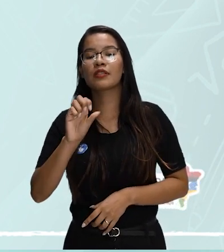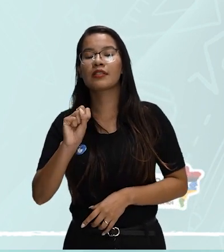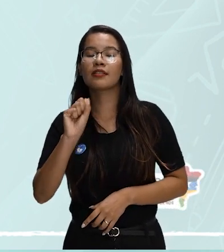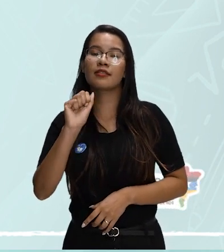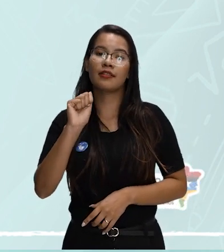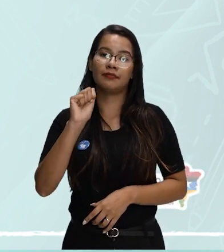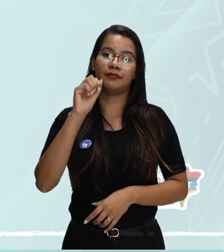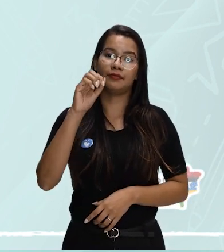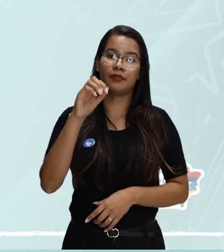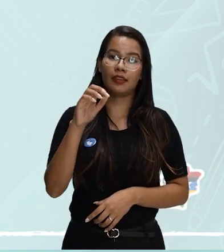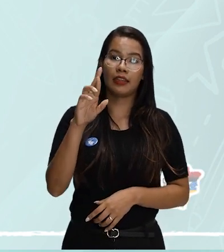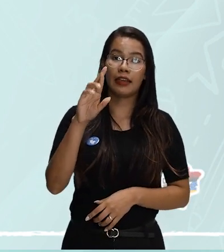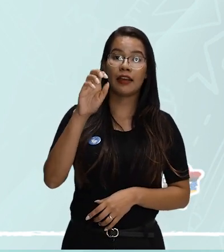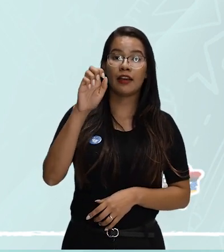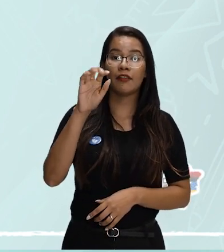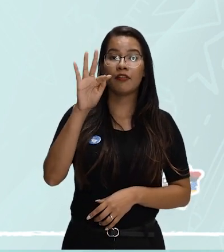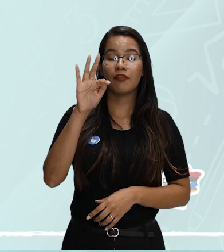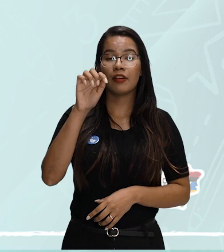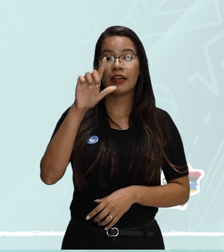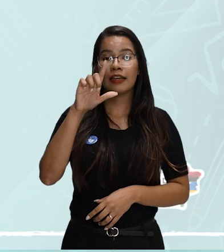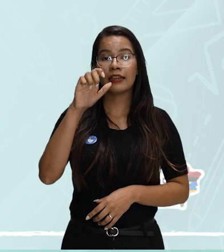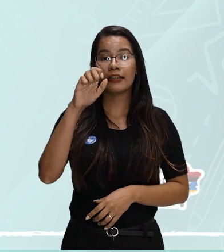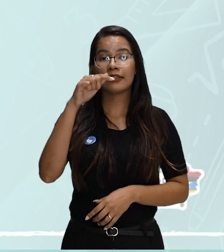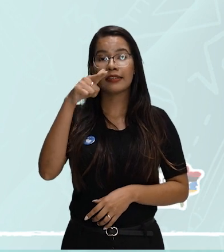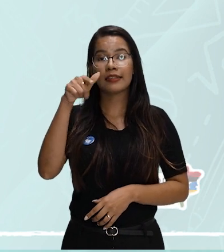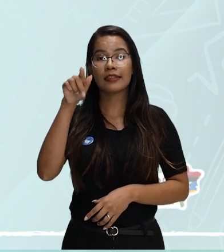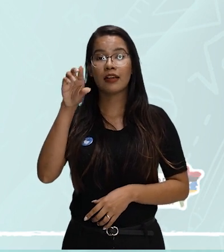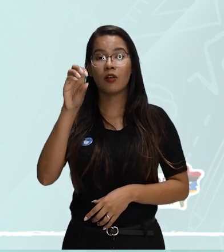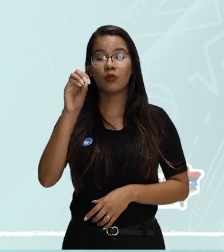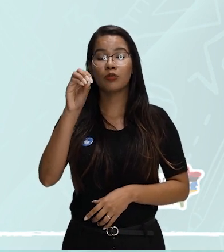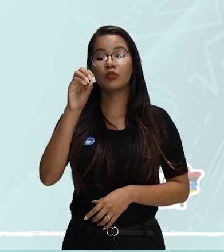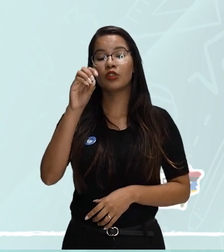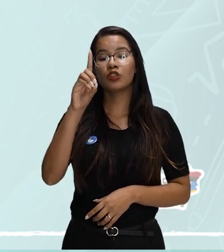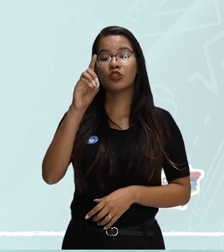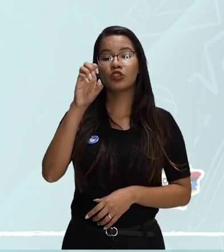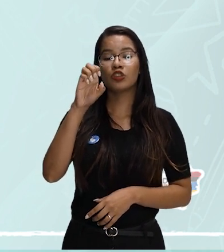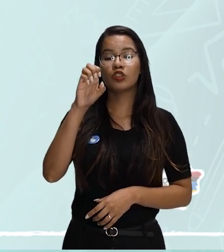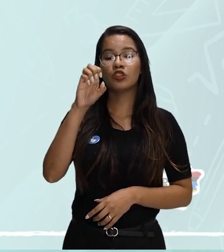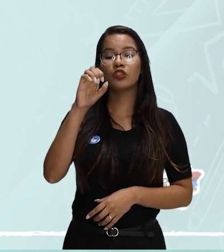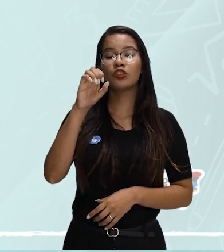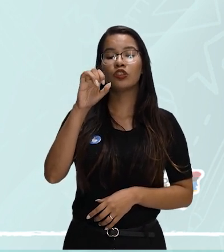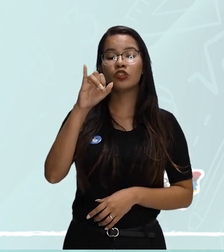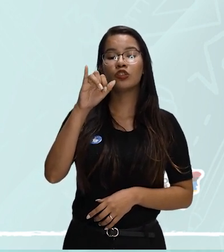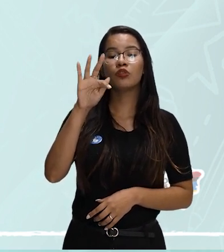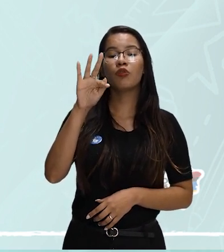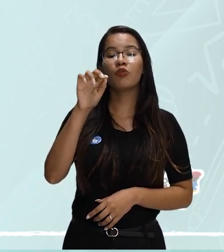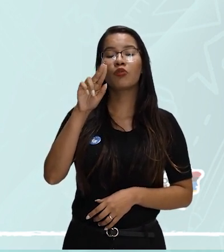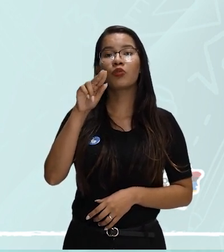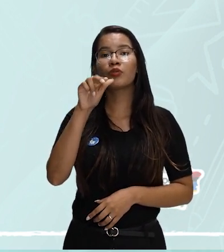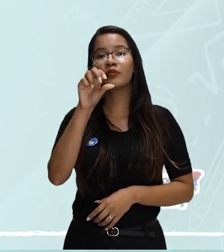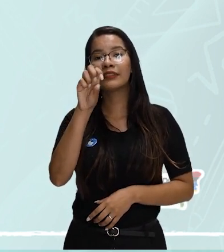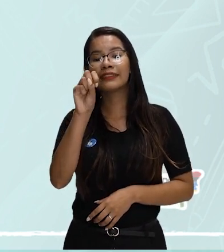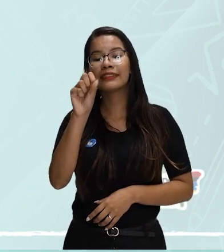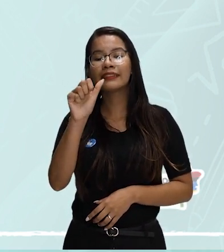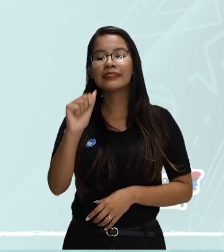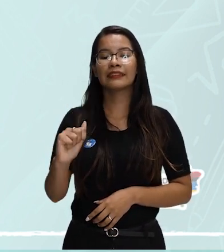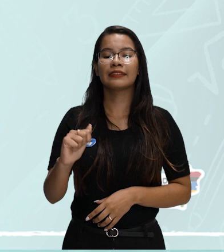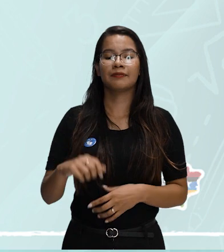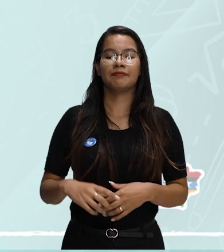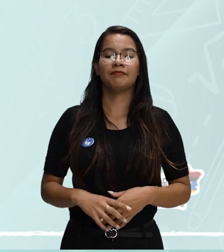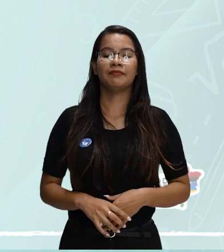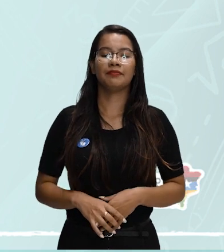ok? Isso serve para qualquer superfície que não seja lisa e polida e refletora, certo? A